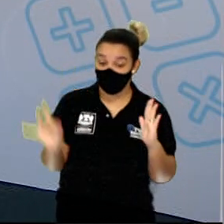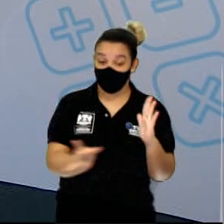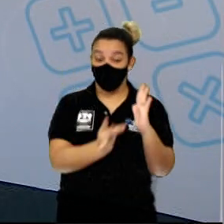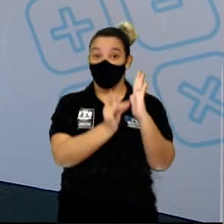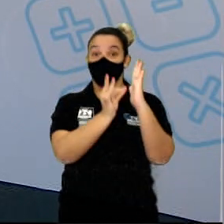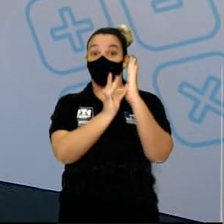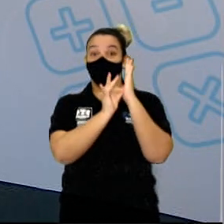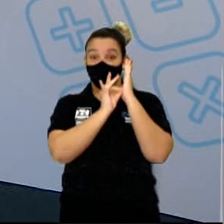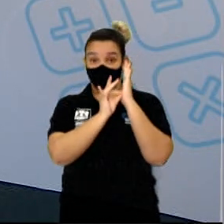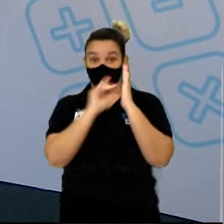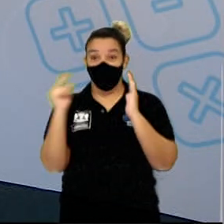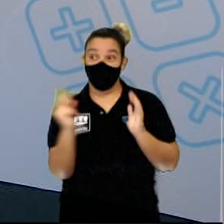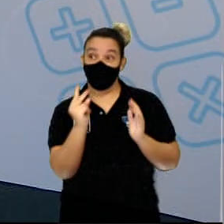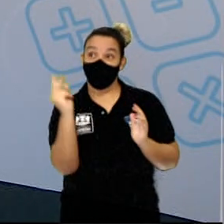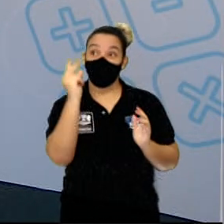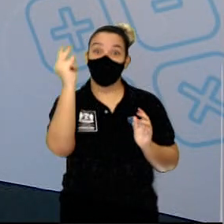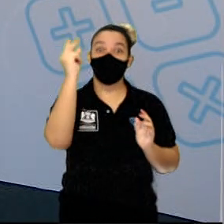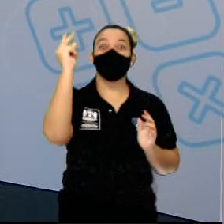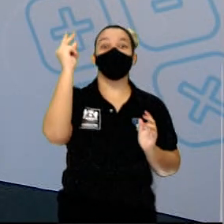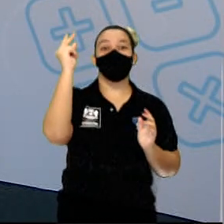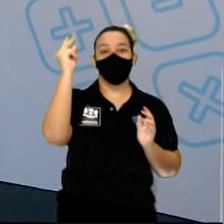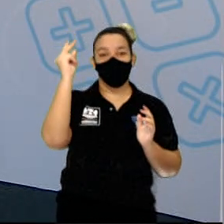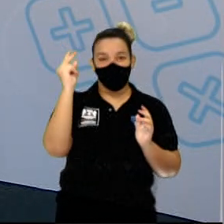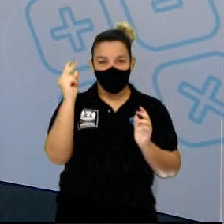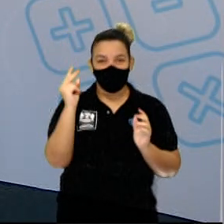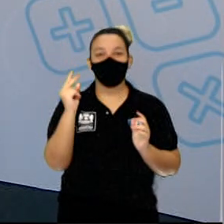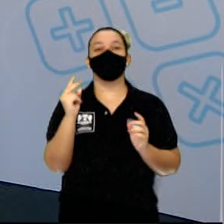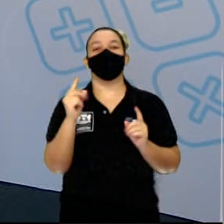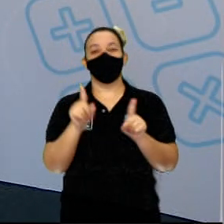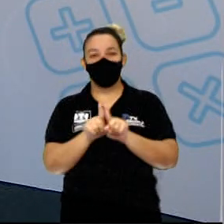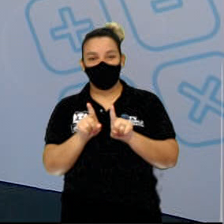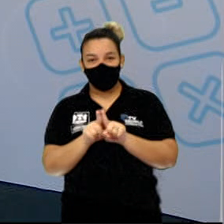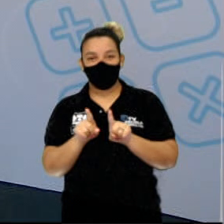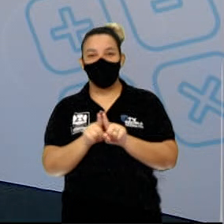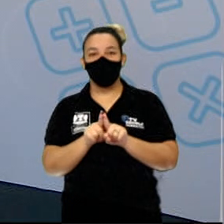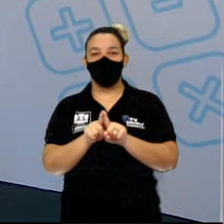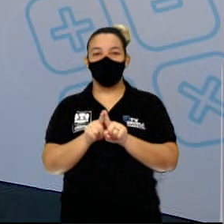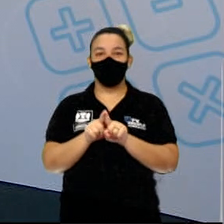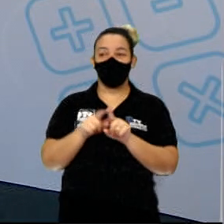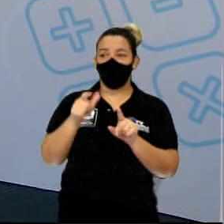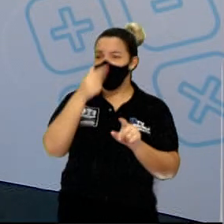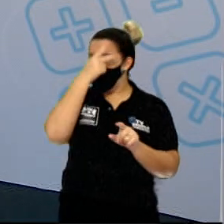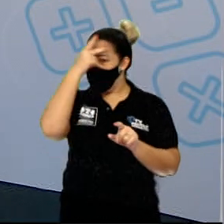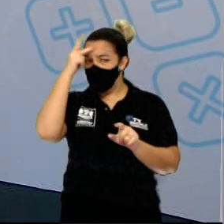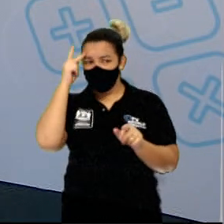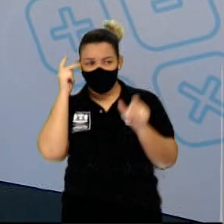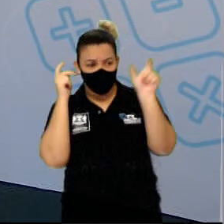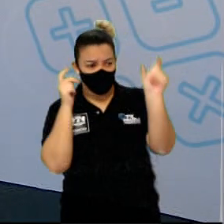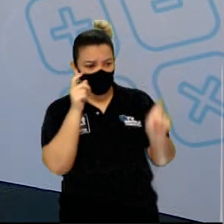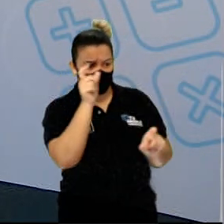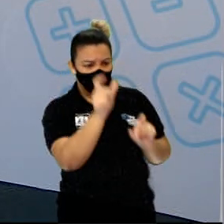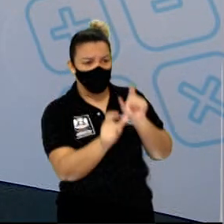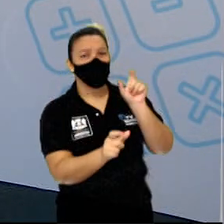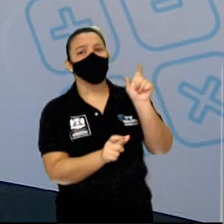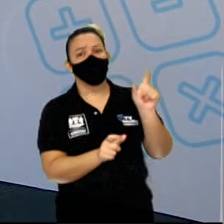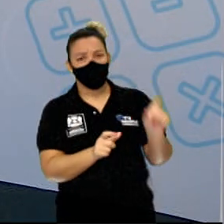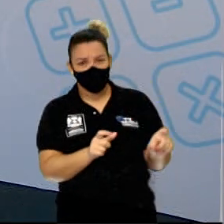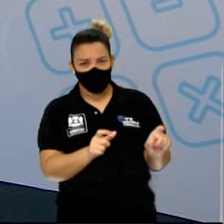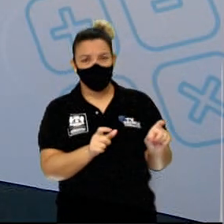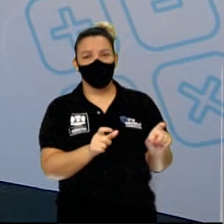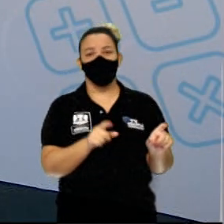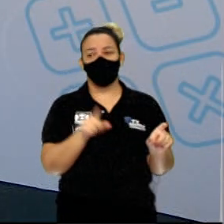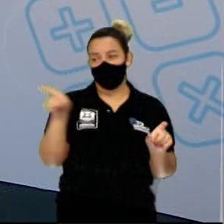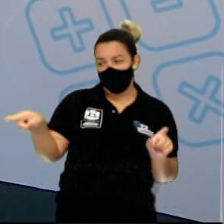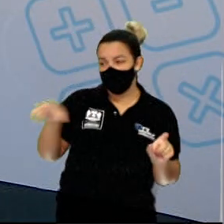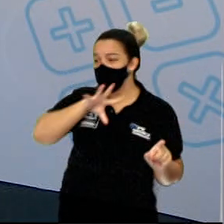transferência de valores e de circunstâncias que são dadas aos seres humanos, apenas aos seres humanos, sendo dadas